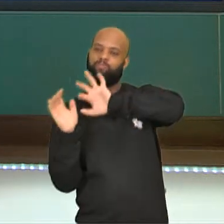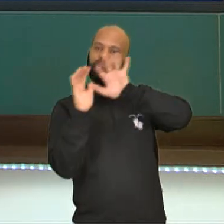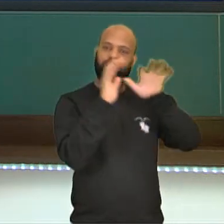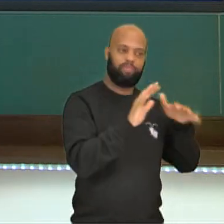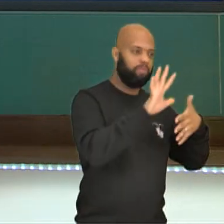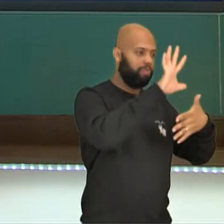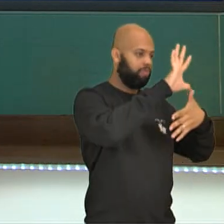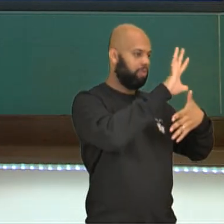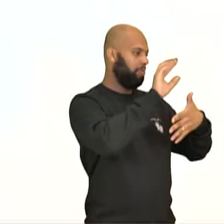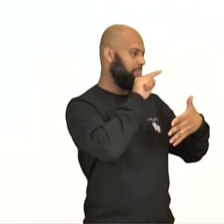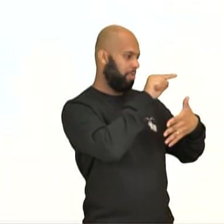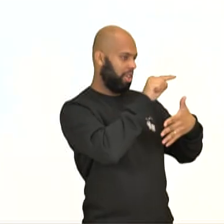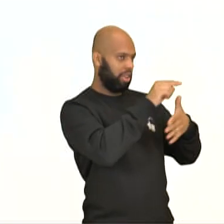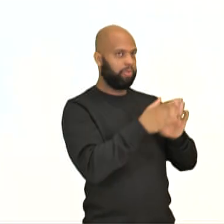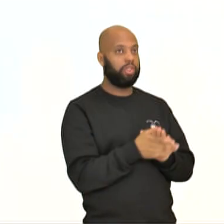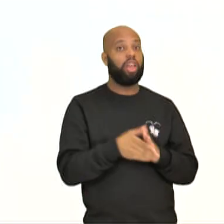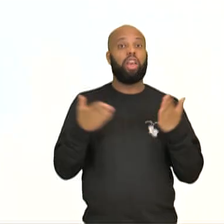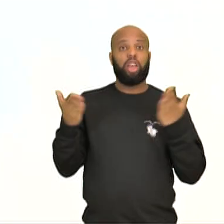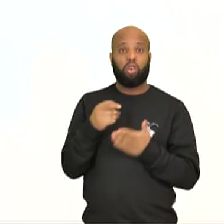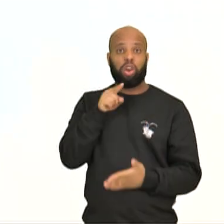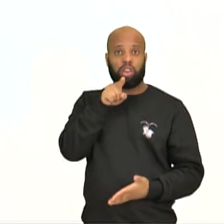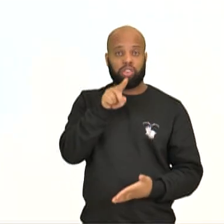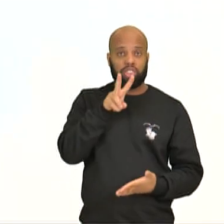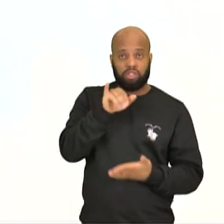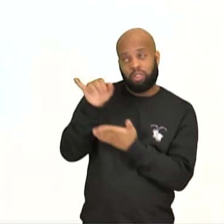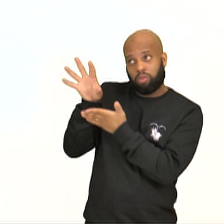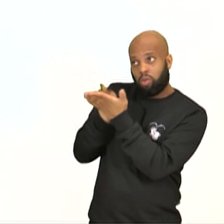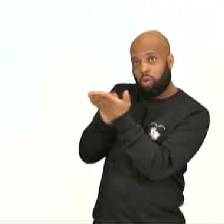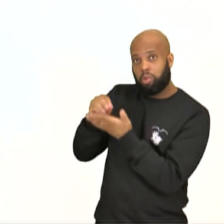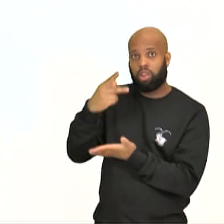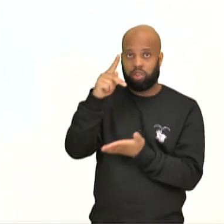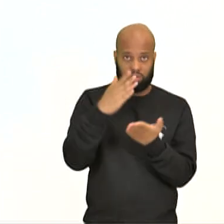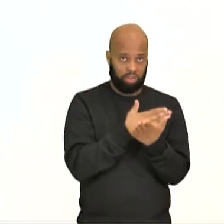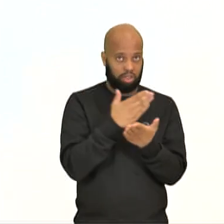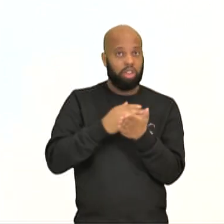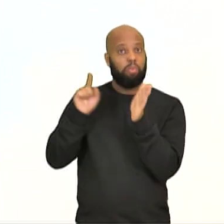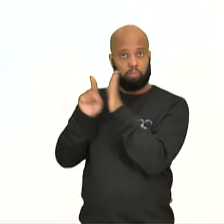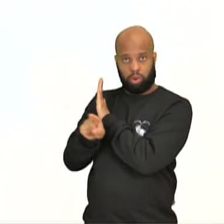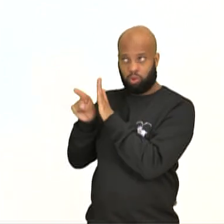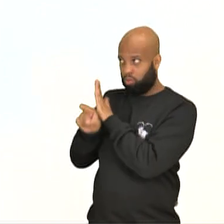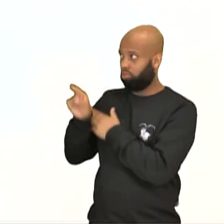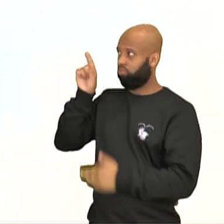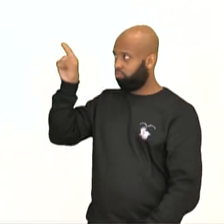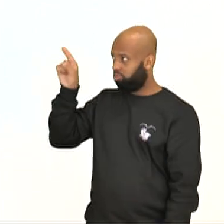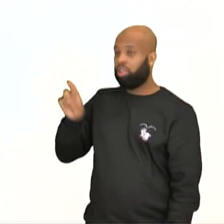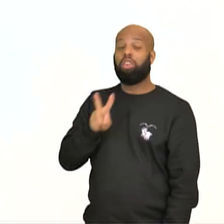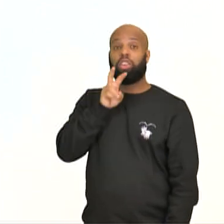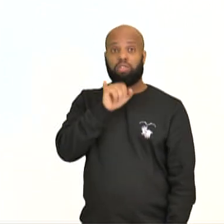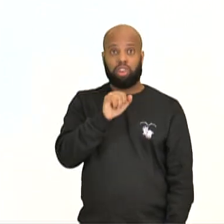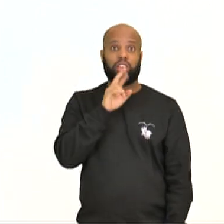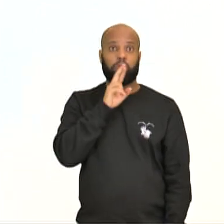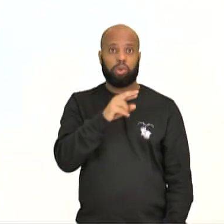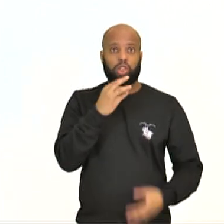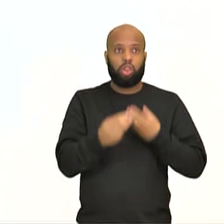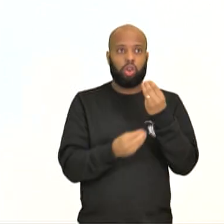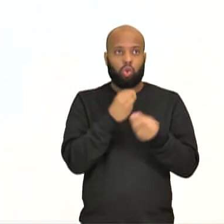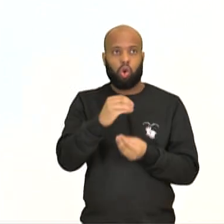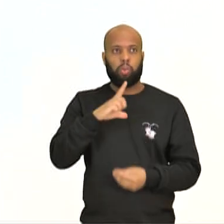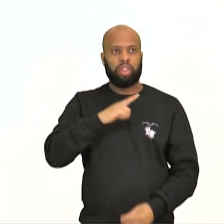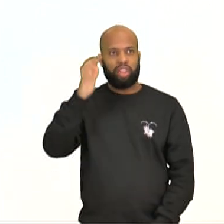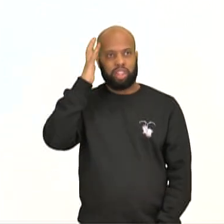América. Copie em seu caderno a pergunta e responda como a teoria do Estreito de Bering explica o povoamento da